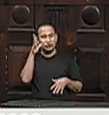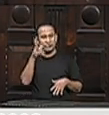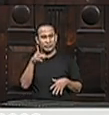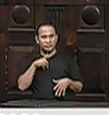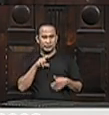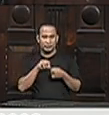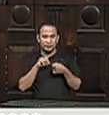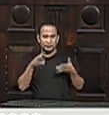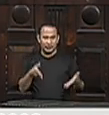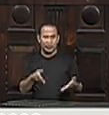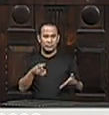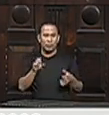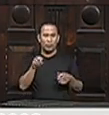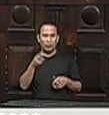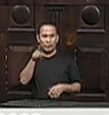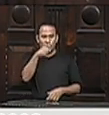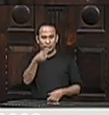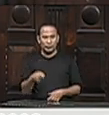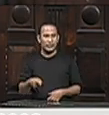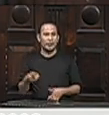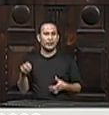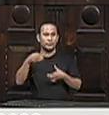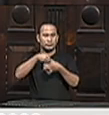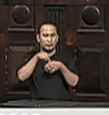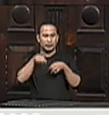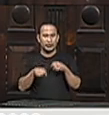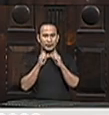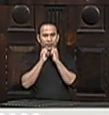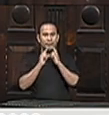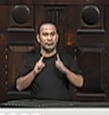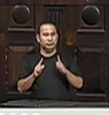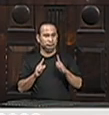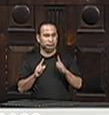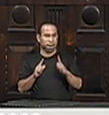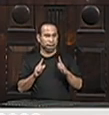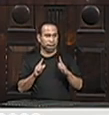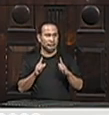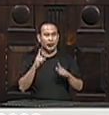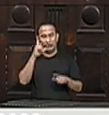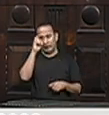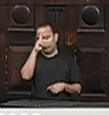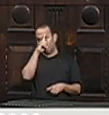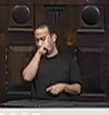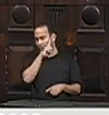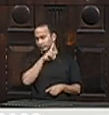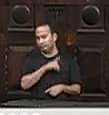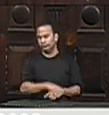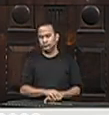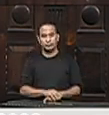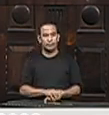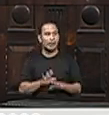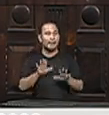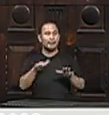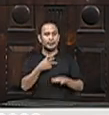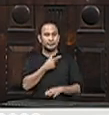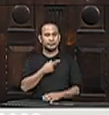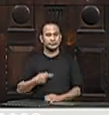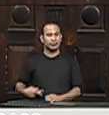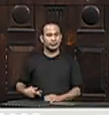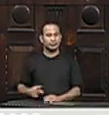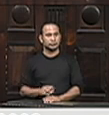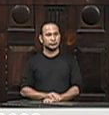Judiciário. Que esta casa, em homenagem às políticas do governo contra os servidores,